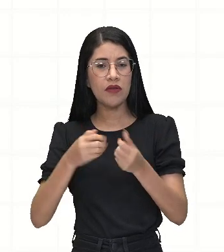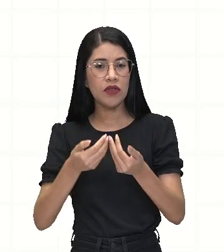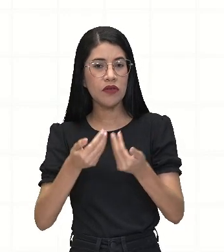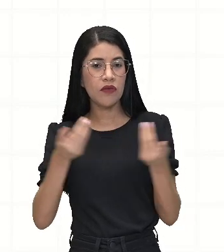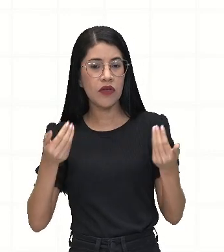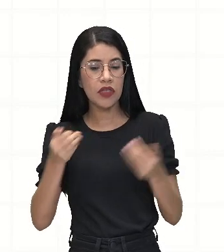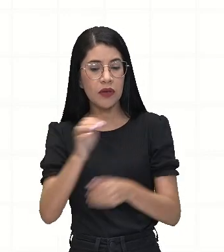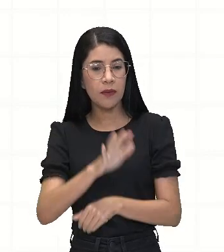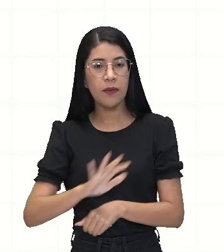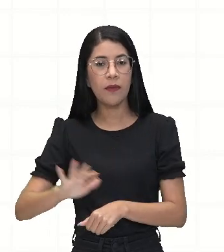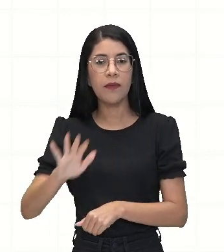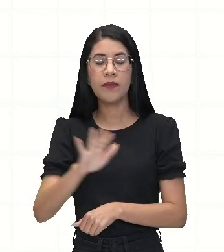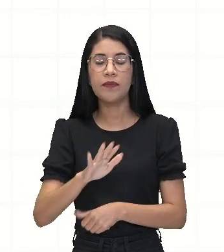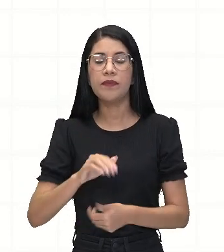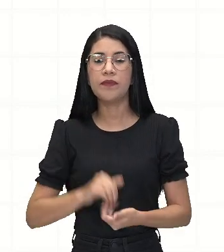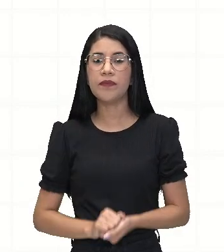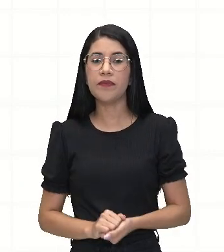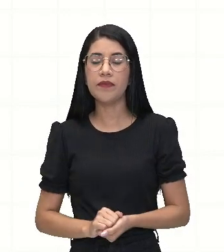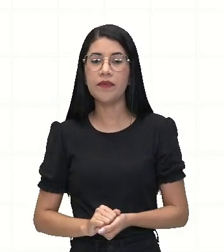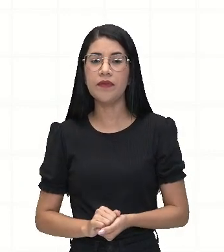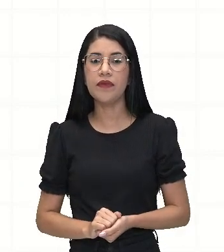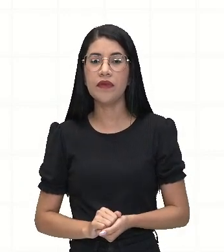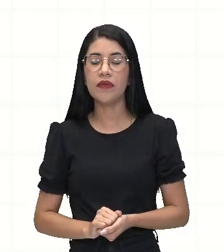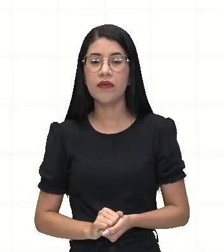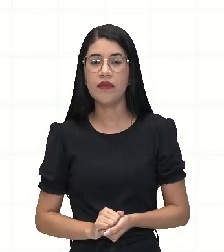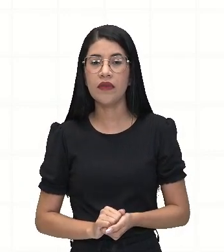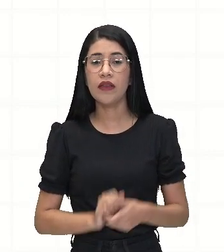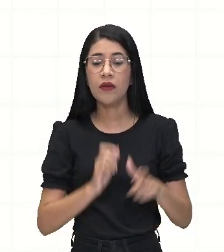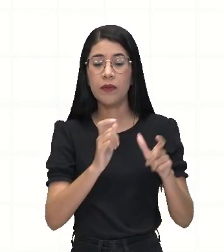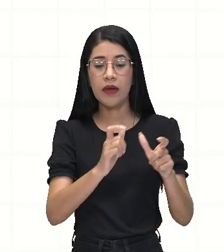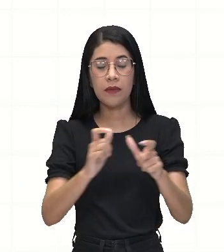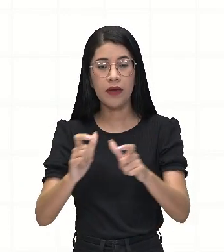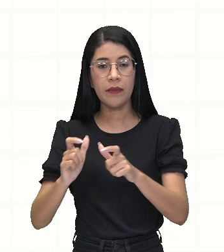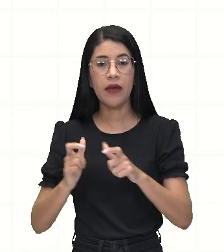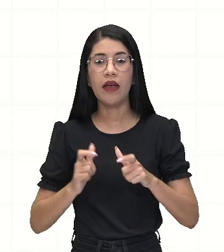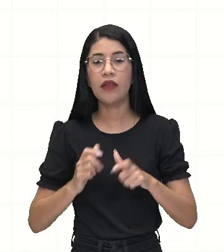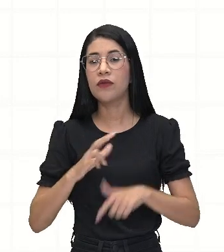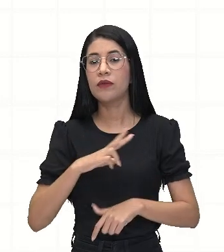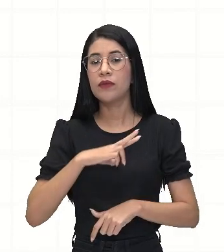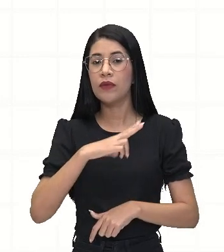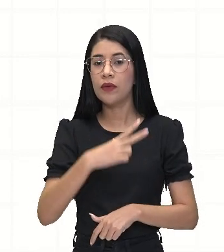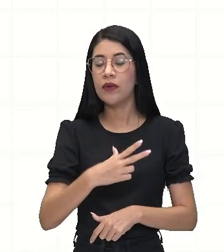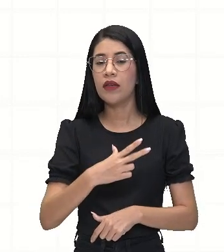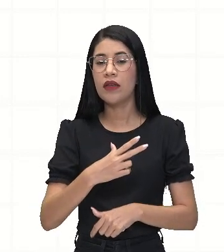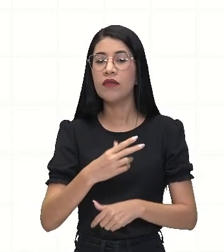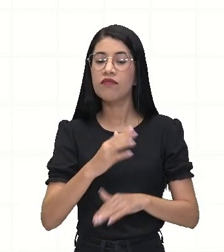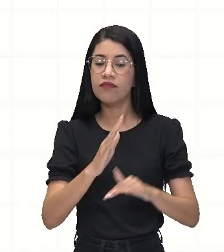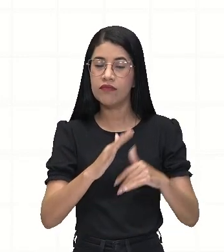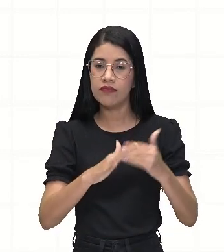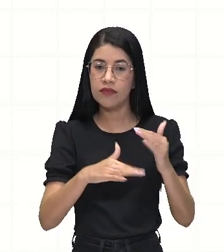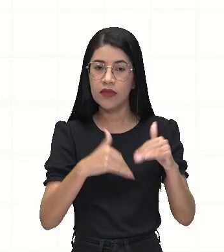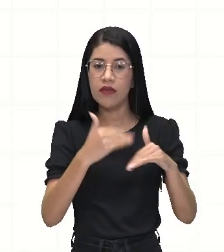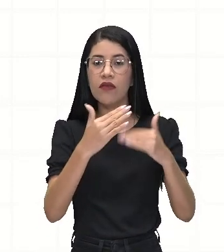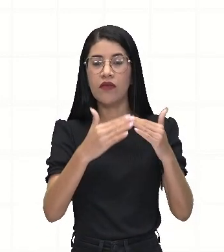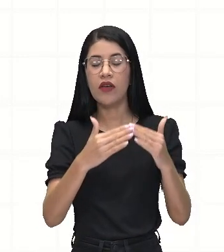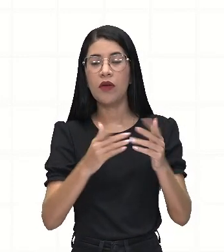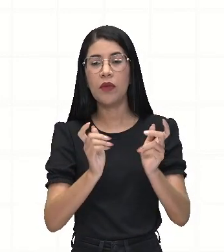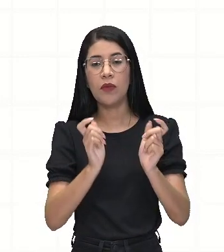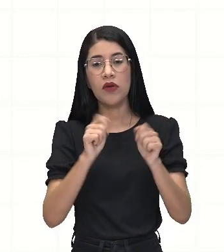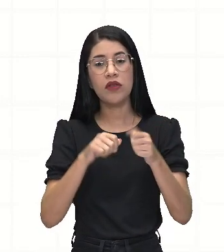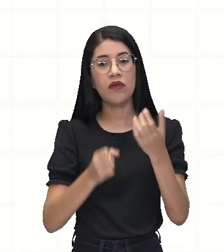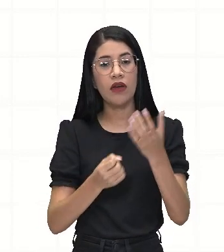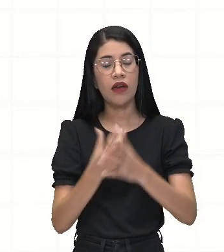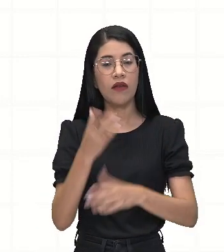o território, certo? As áreas ocupadas pelos portugueses se desenvolveram, para formar